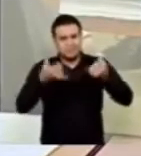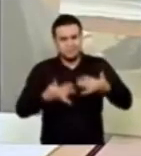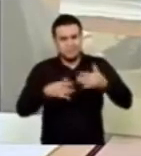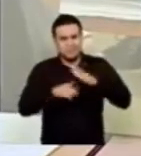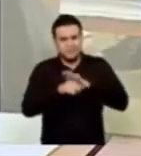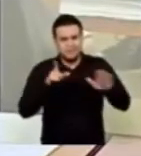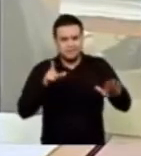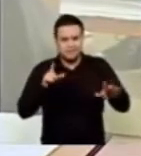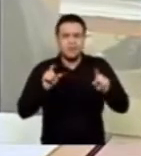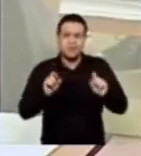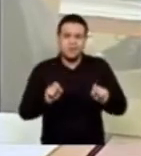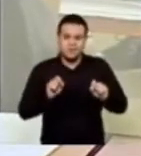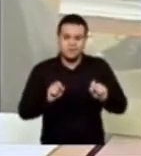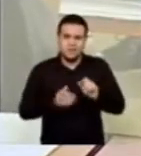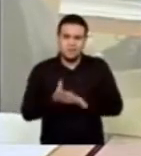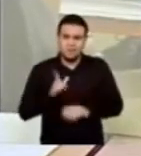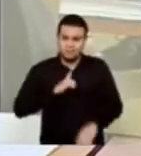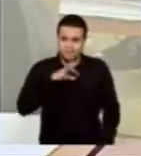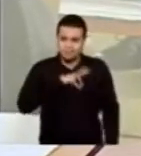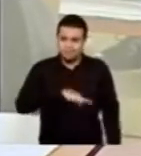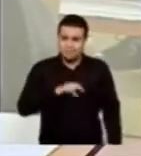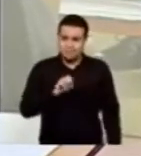questão dos salários,